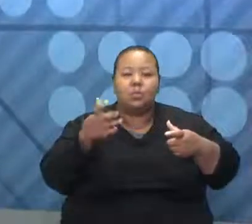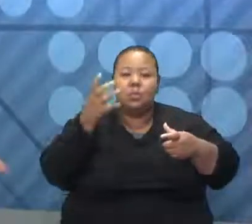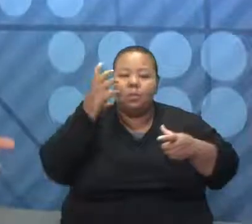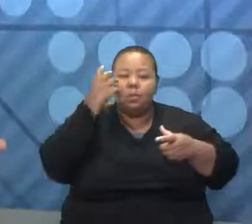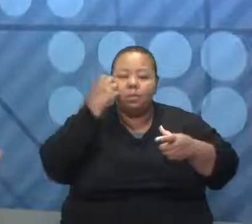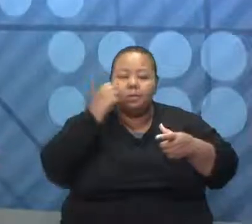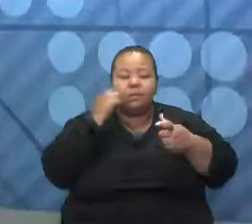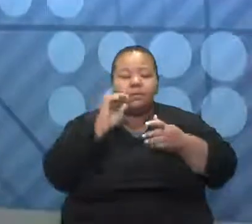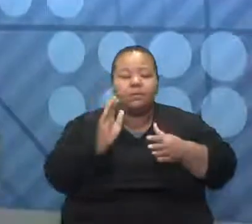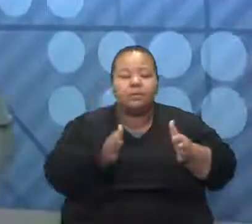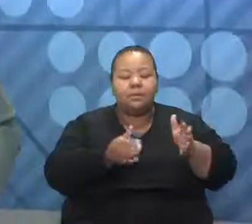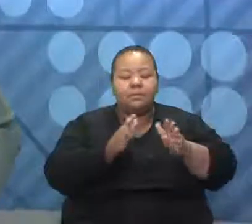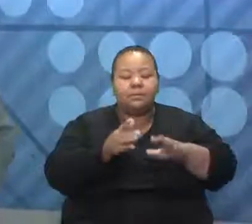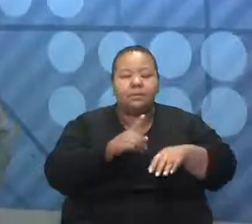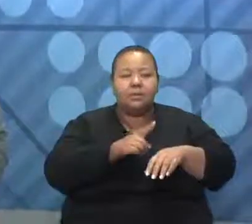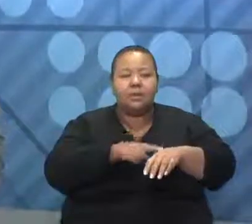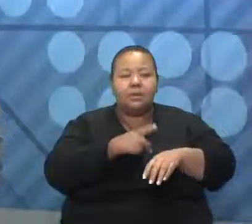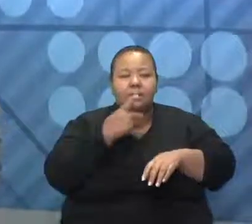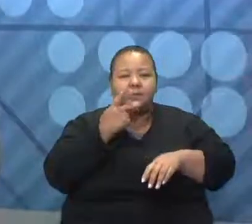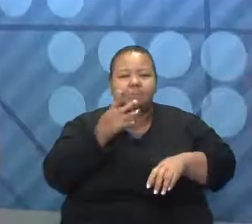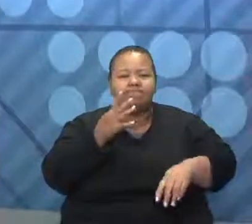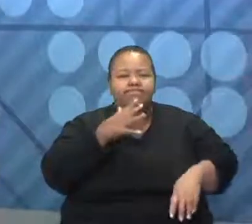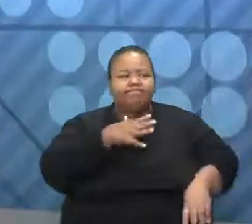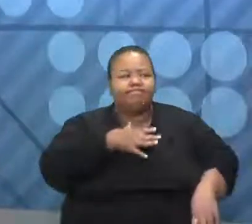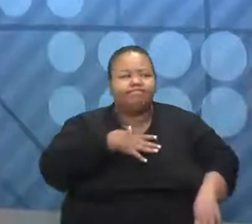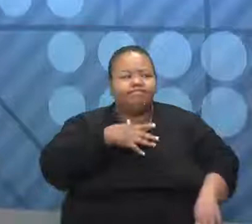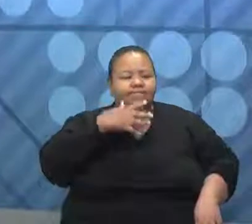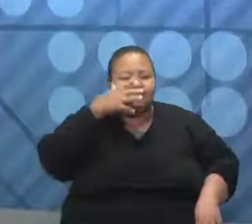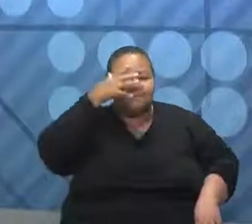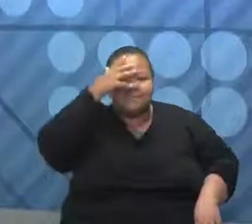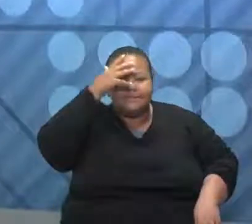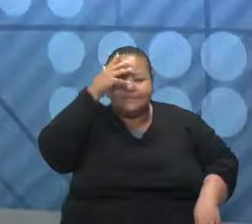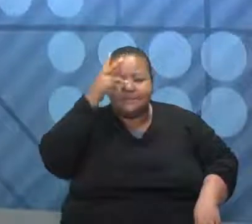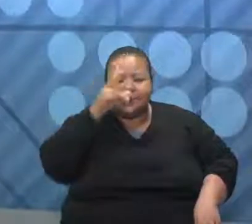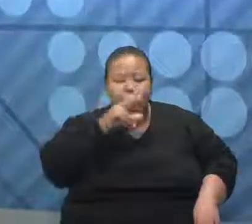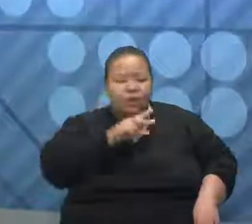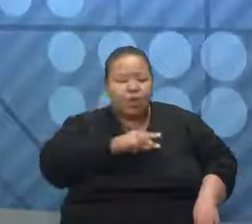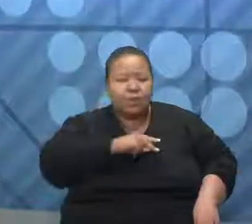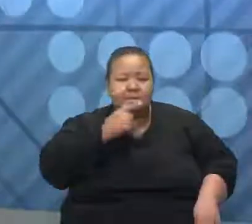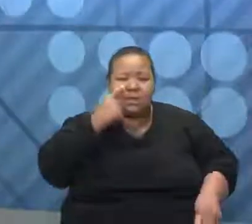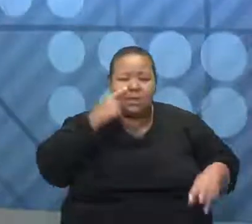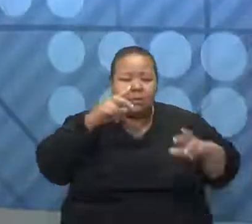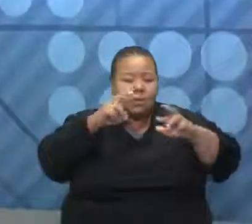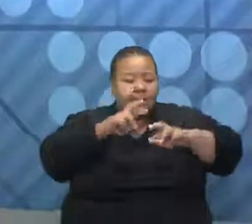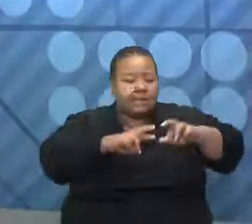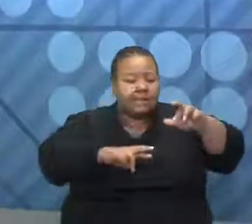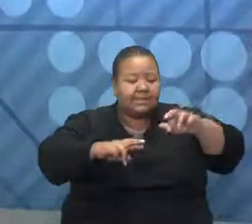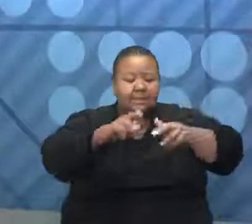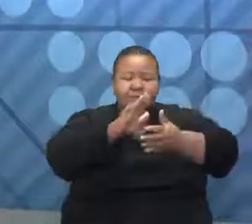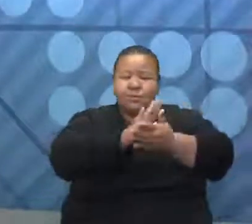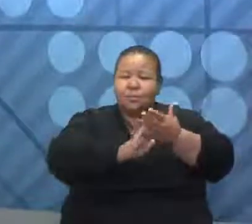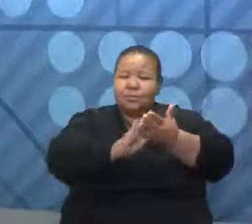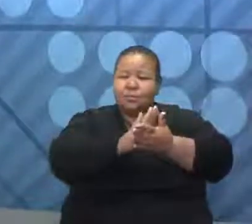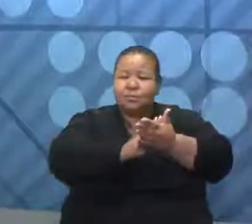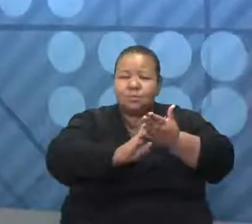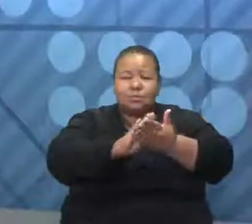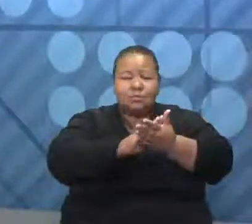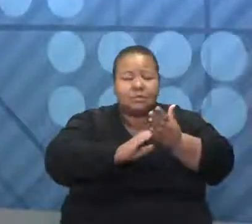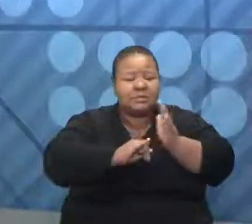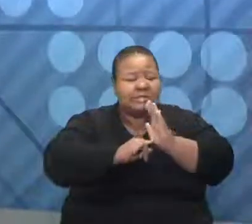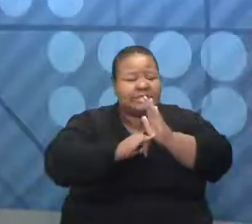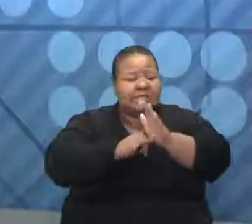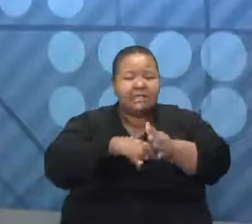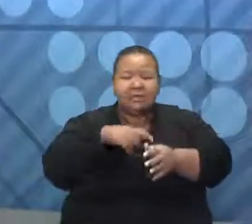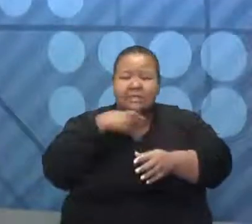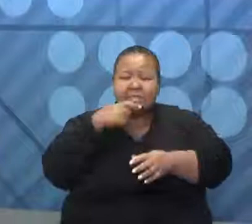Aí, de repente, até que uma hora ela fala assim, nossa, eu não faço análise de nada, eu não tenho indicadores nenhum aqui na minha empresa